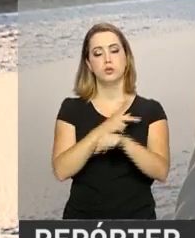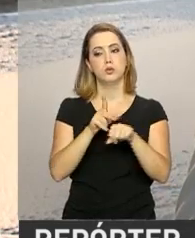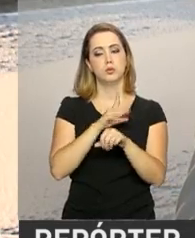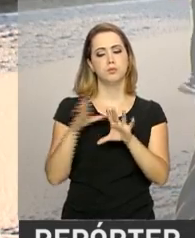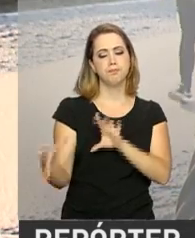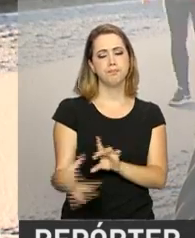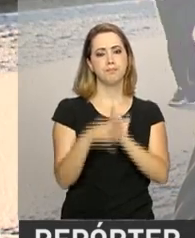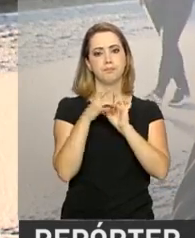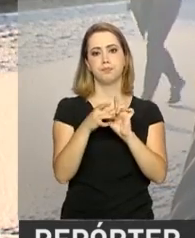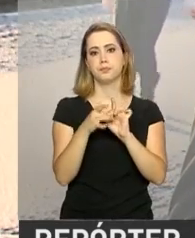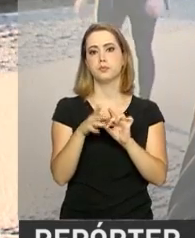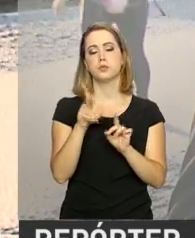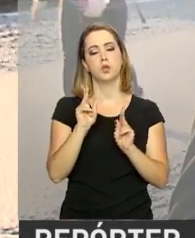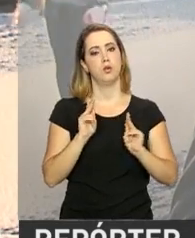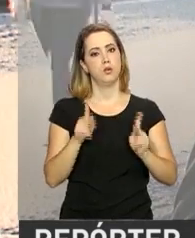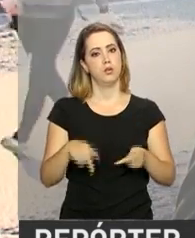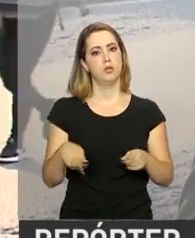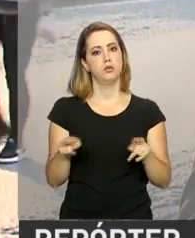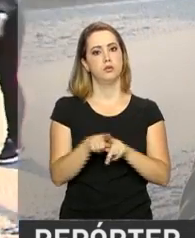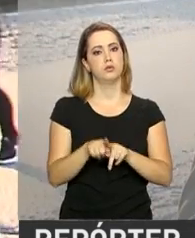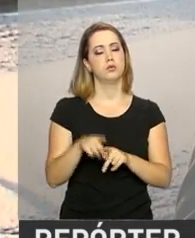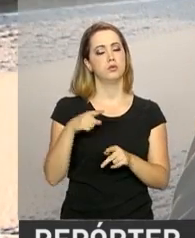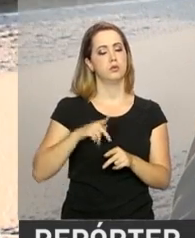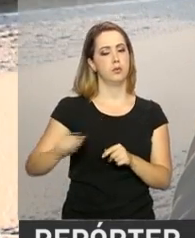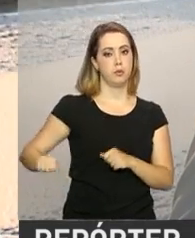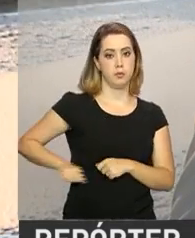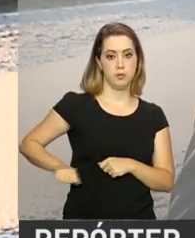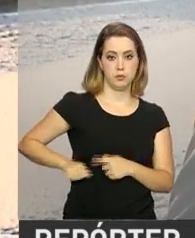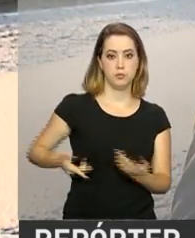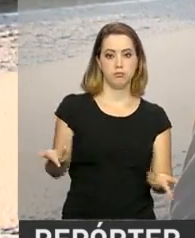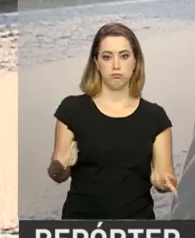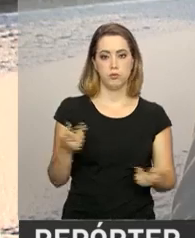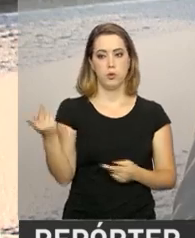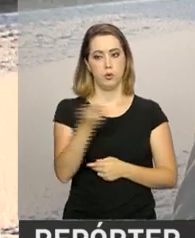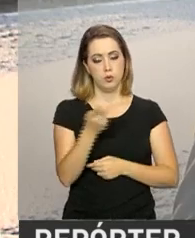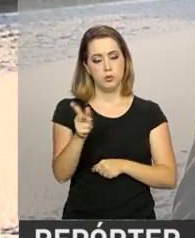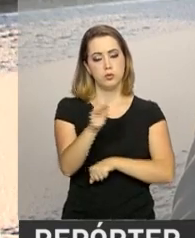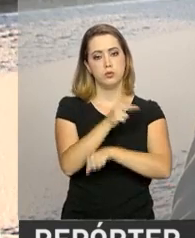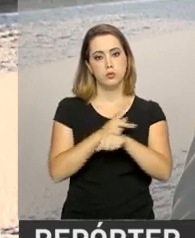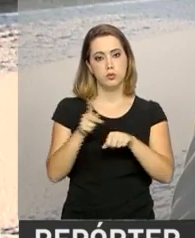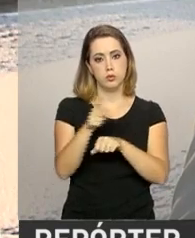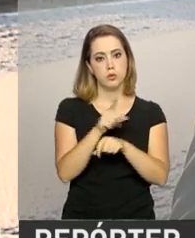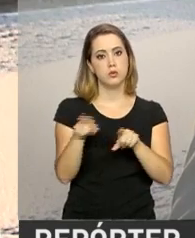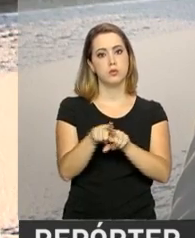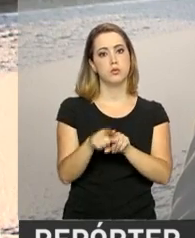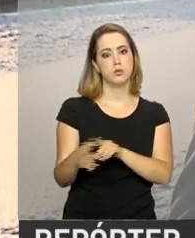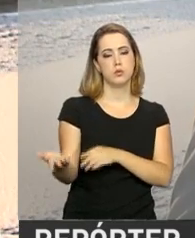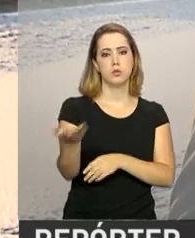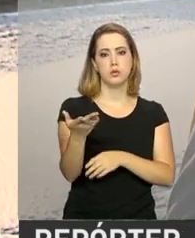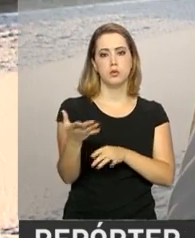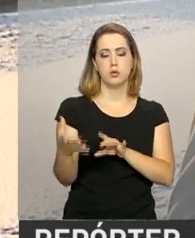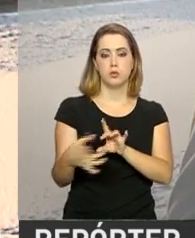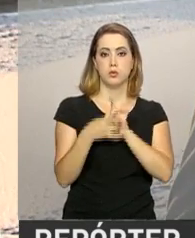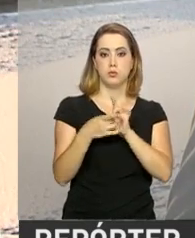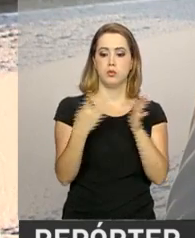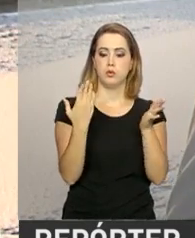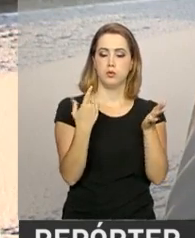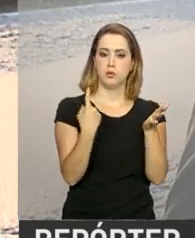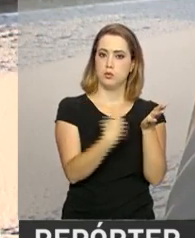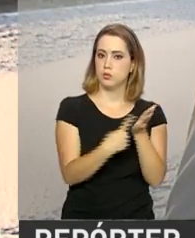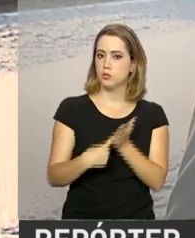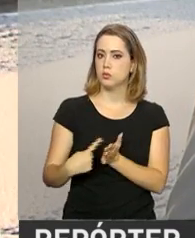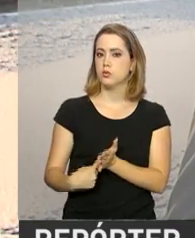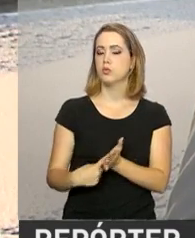ligações importantes do ponto de vista diplomático os dois países mantém uma parceria estratégica a nível Global